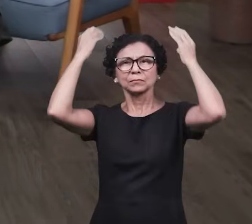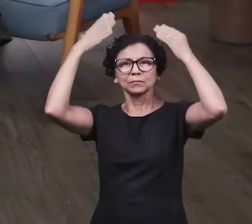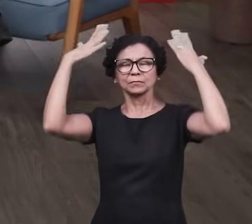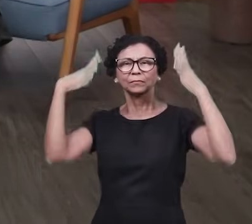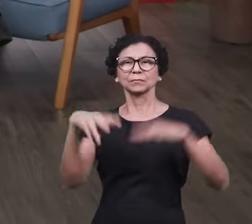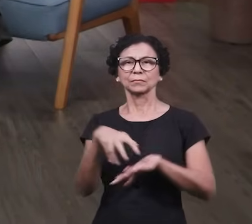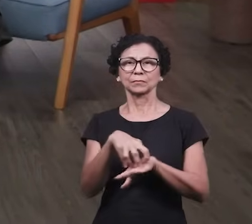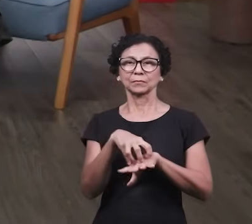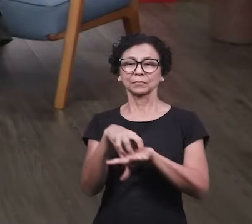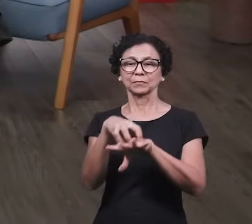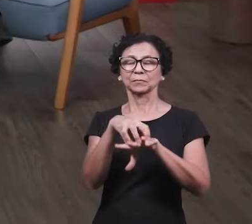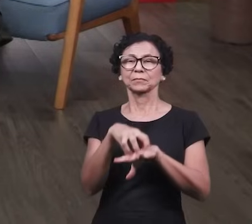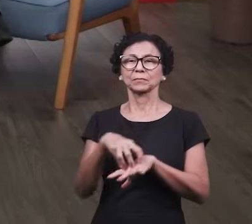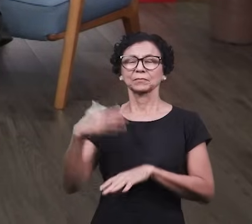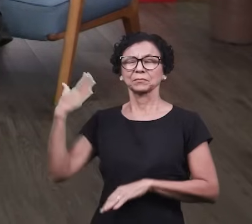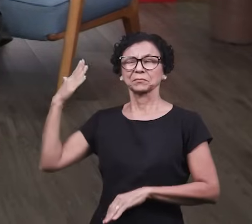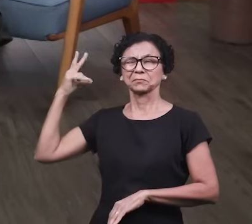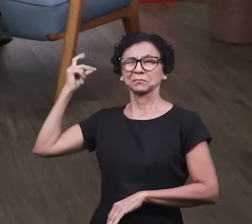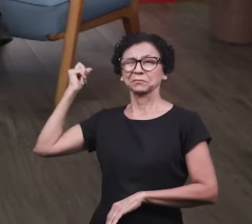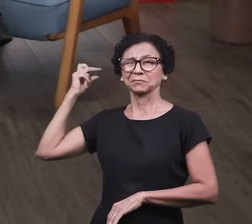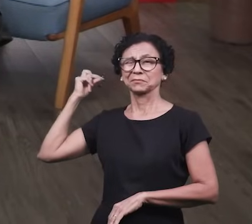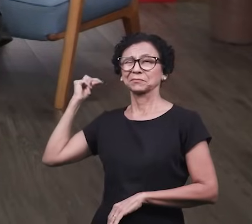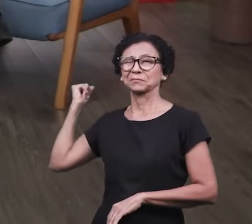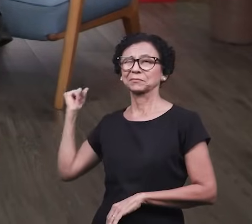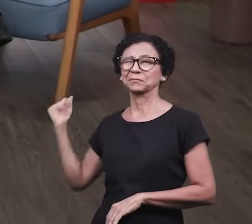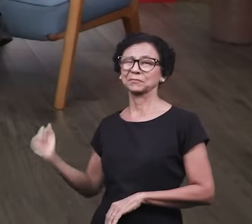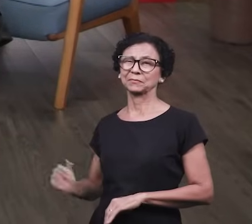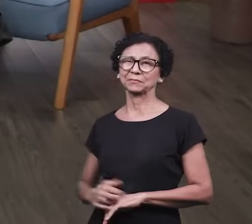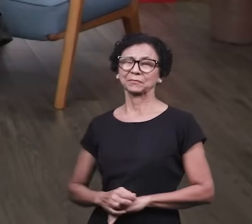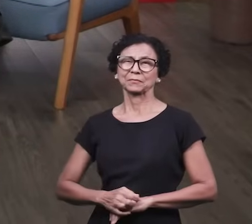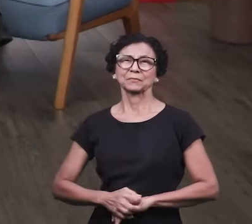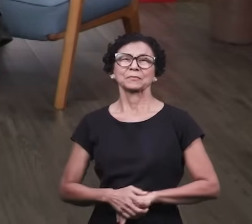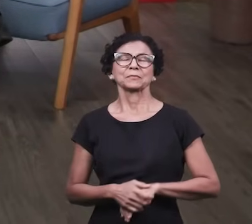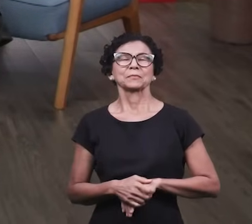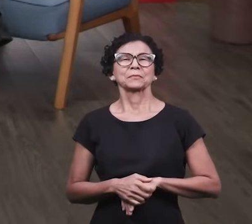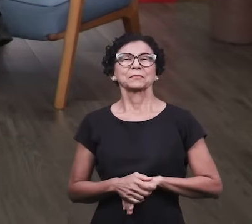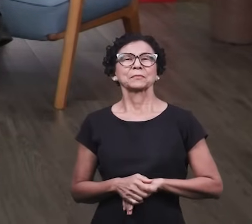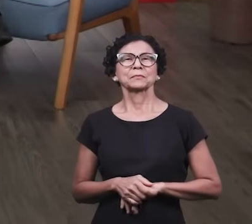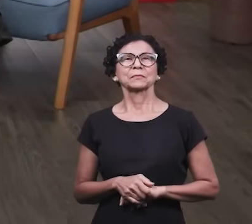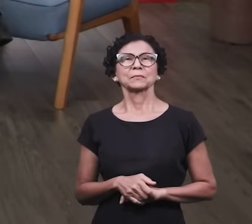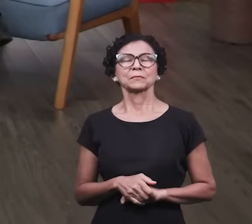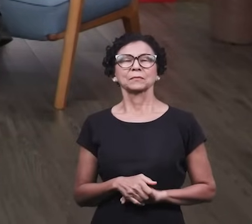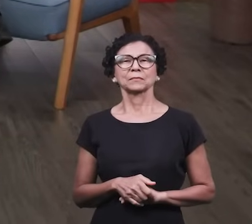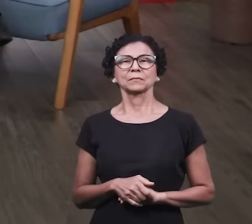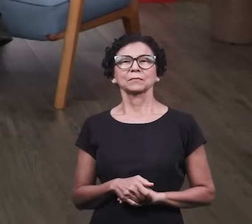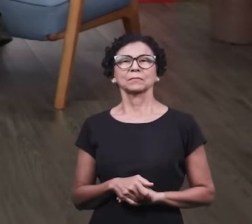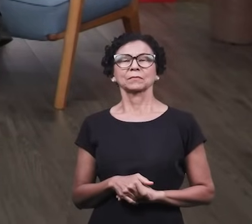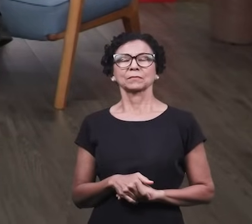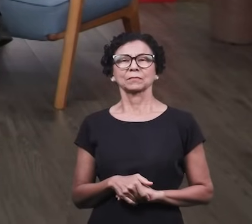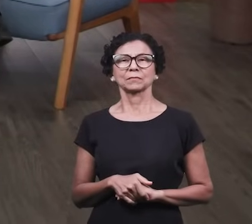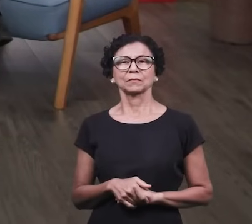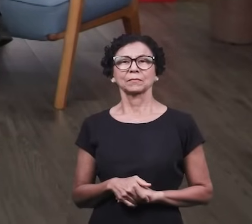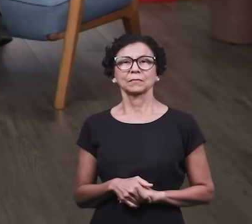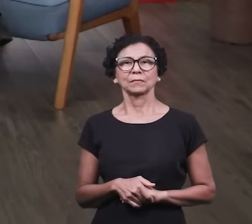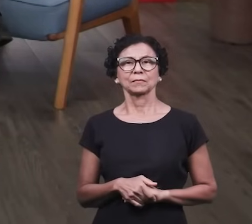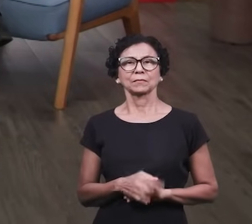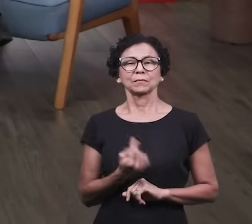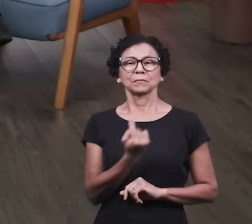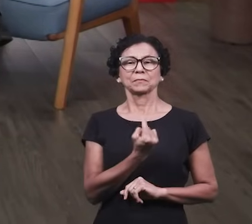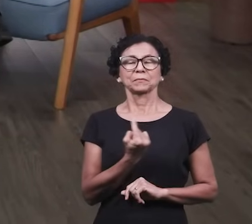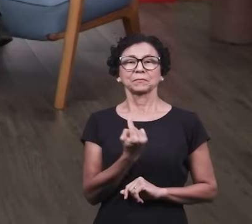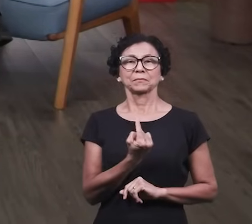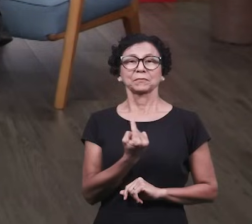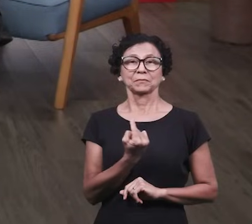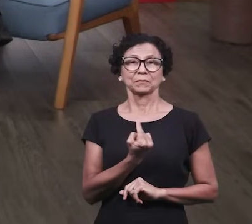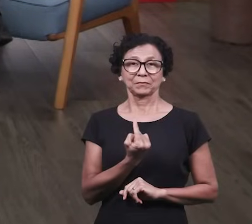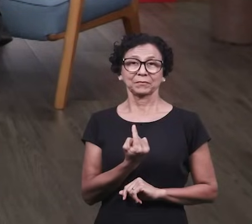usado no passado, né? E era um transporte individual.